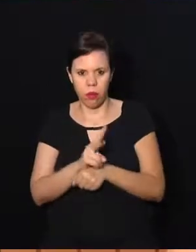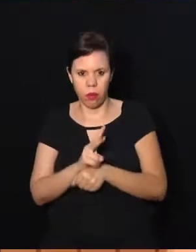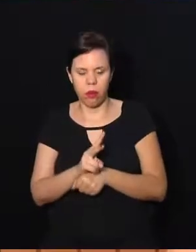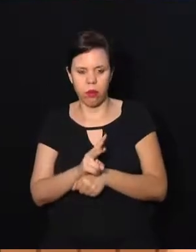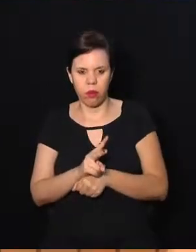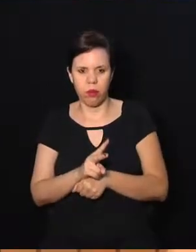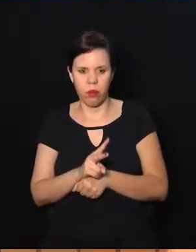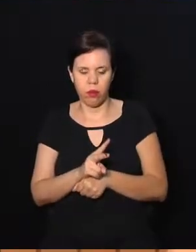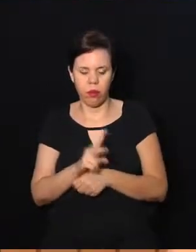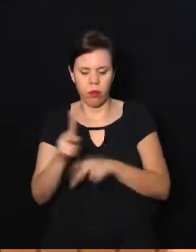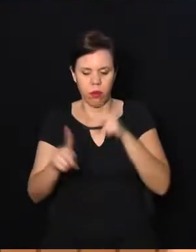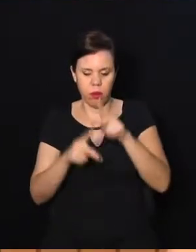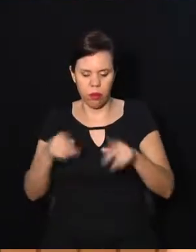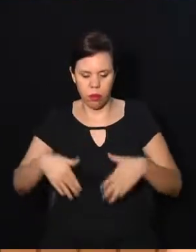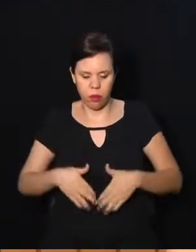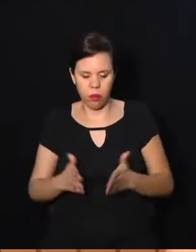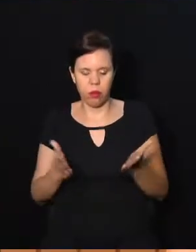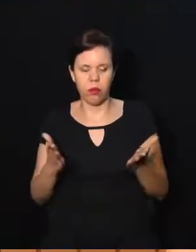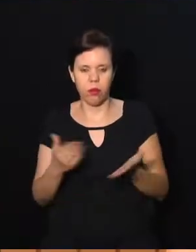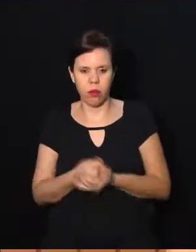nascituro. É um dos